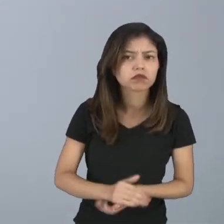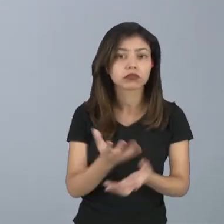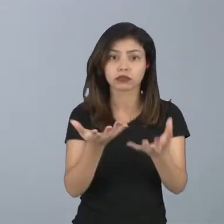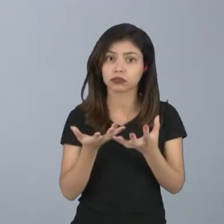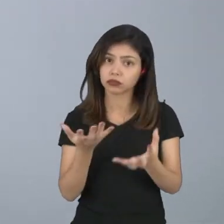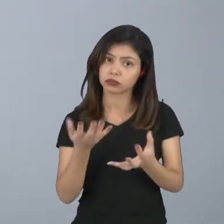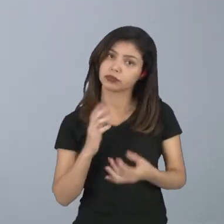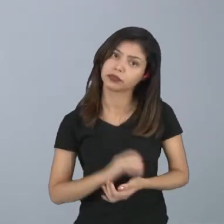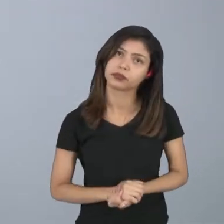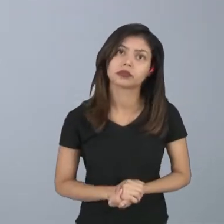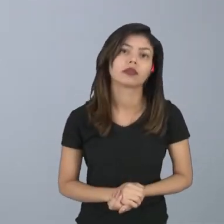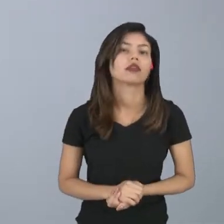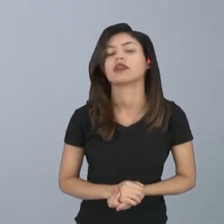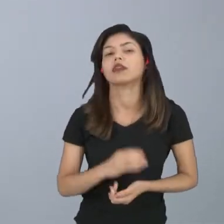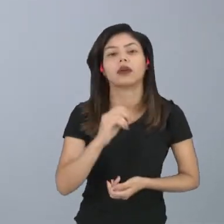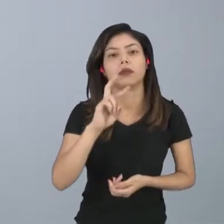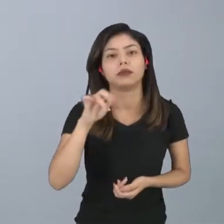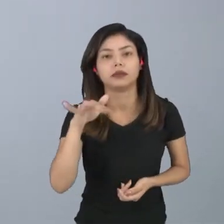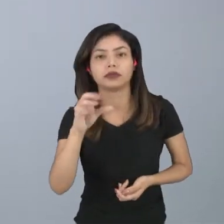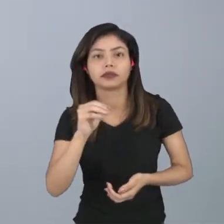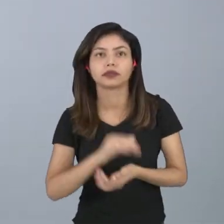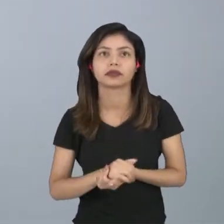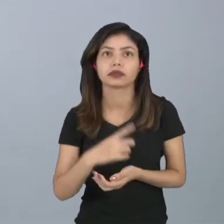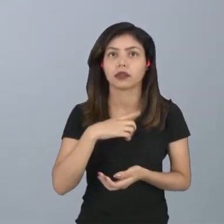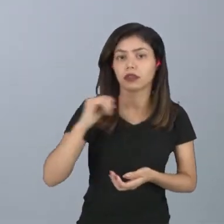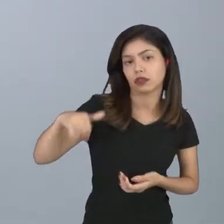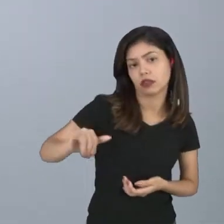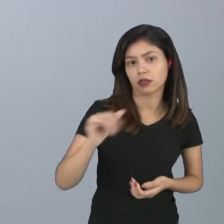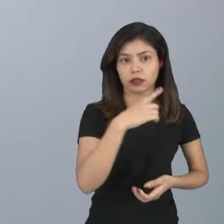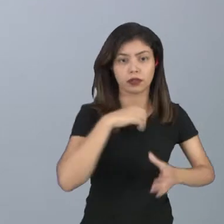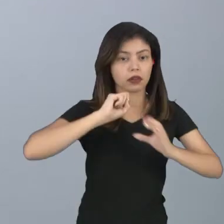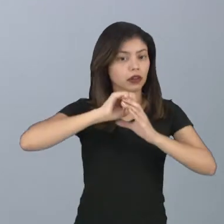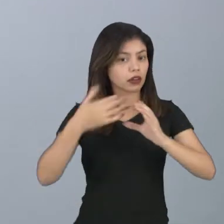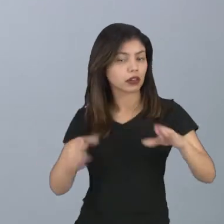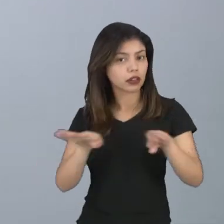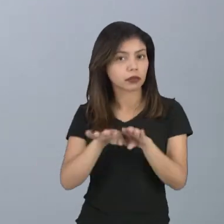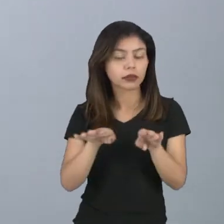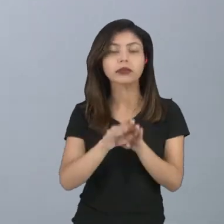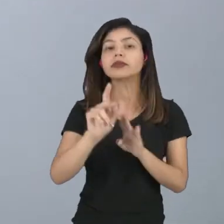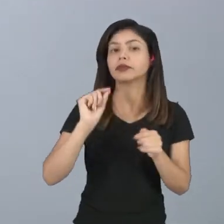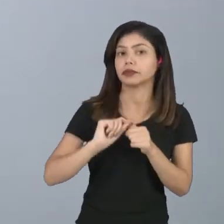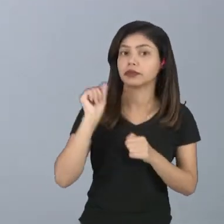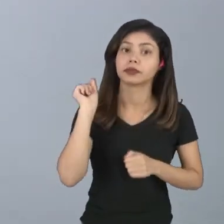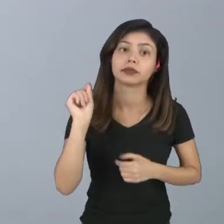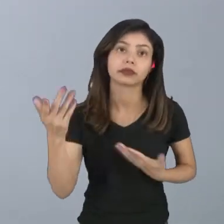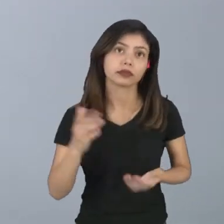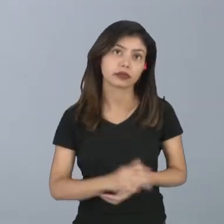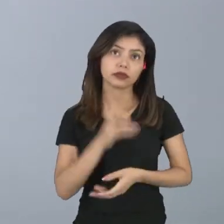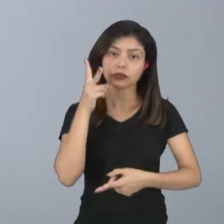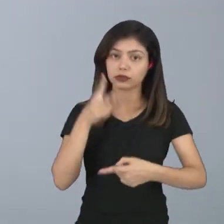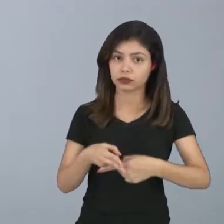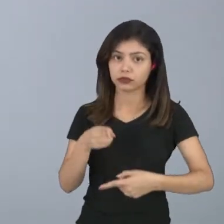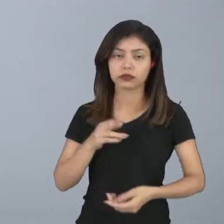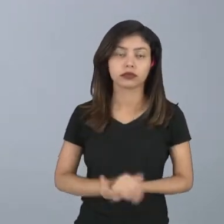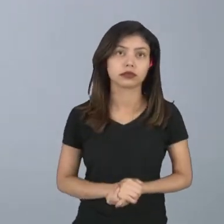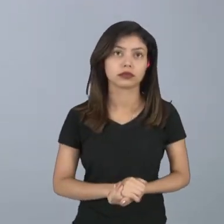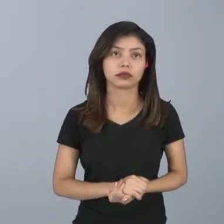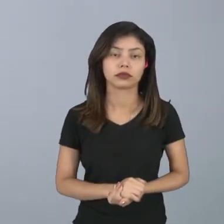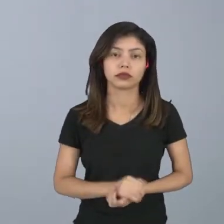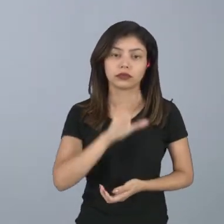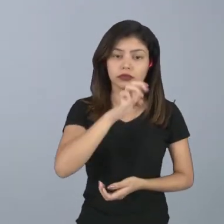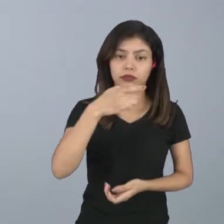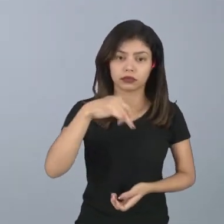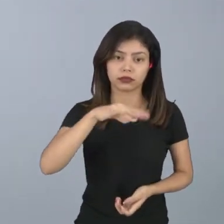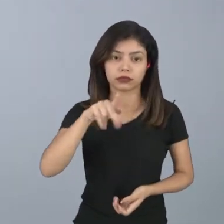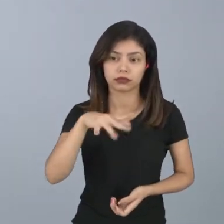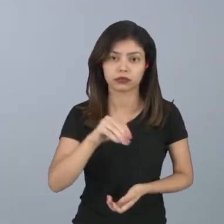que o organismo Y ele tenha essa característica também. E aí o que eu faço? Eu faço um corte através das enzimas